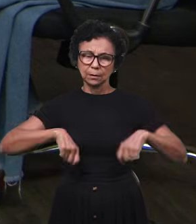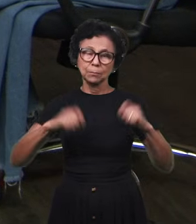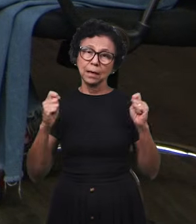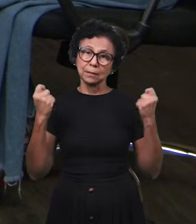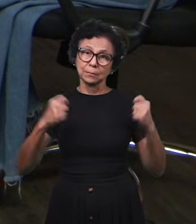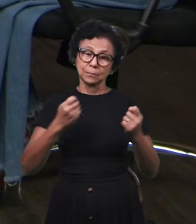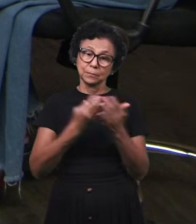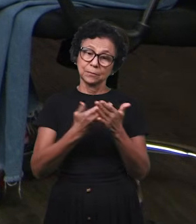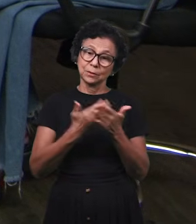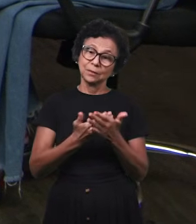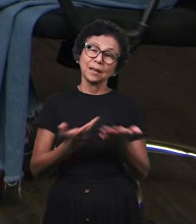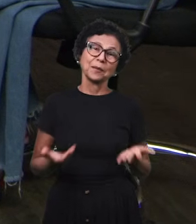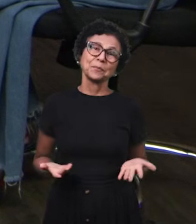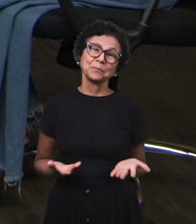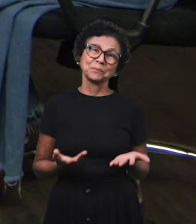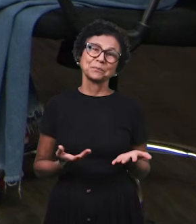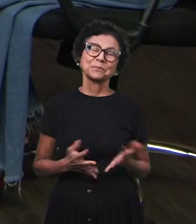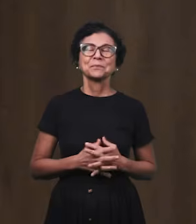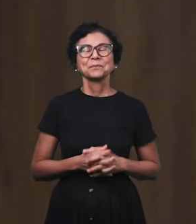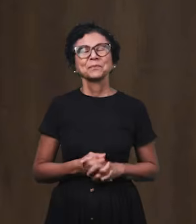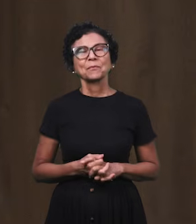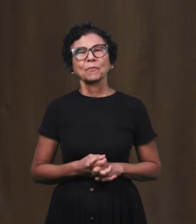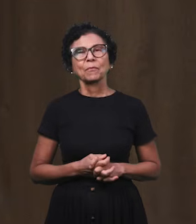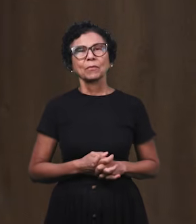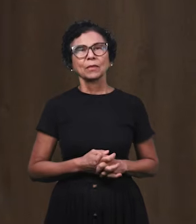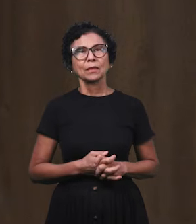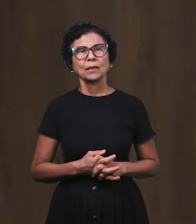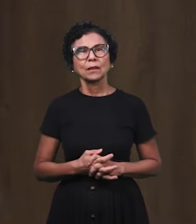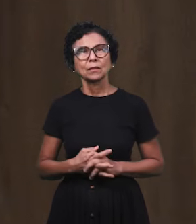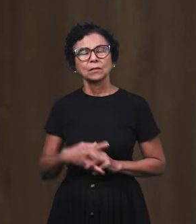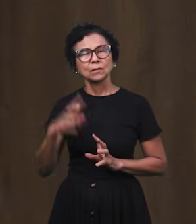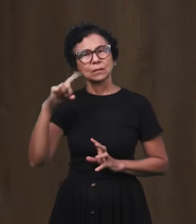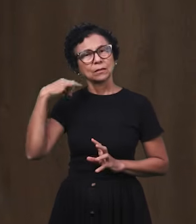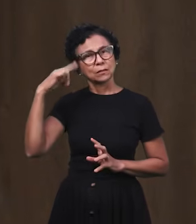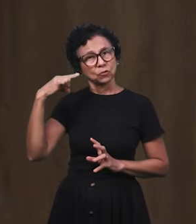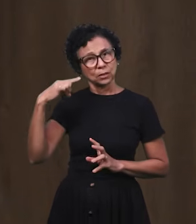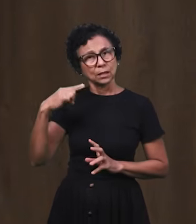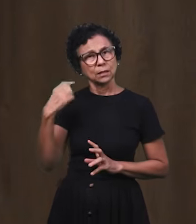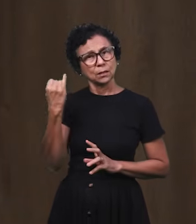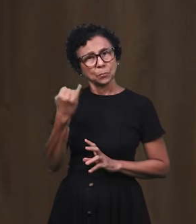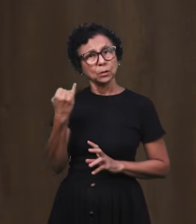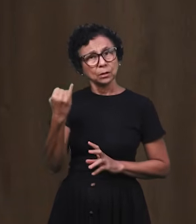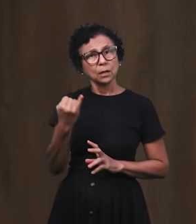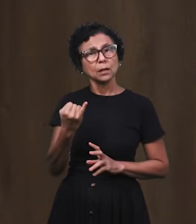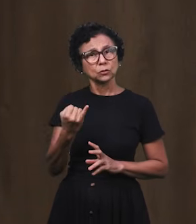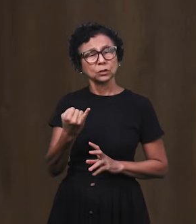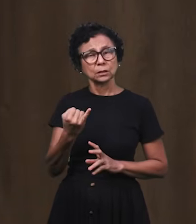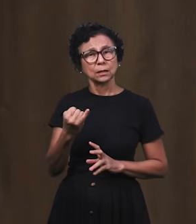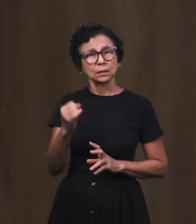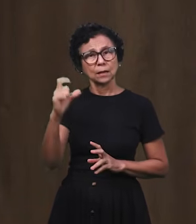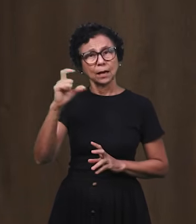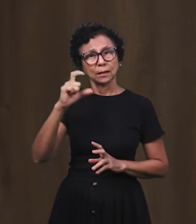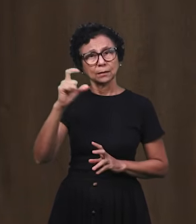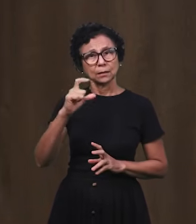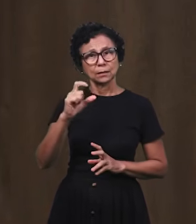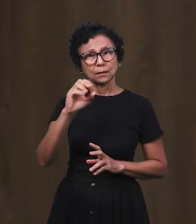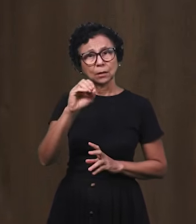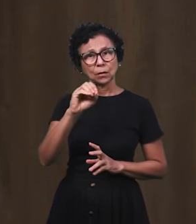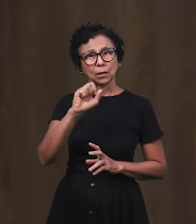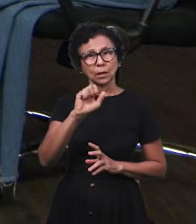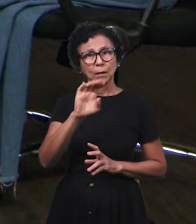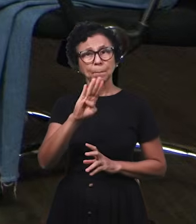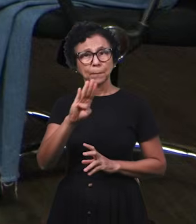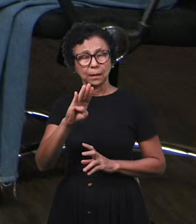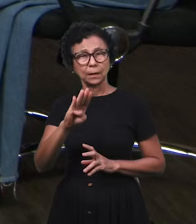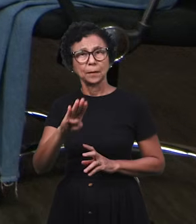assim, quem fez direito, é importante ter a OAB, mesmo que vá fazer concurso, porque às vezes o tempo, pastor, para passar